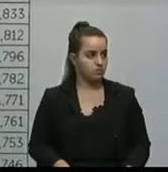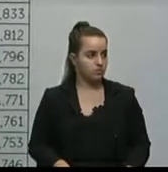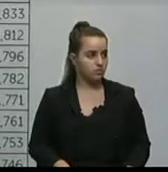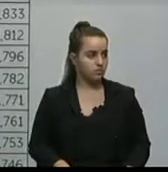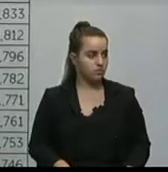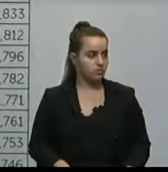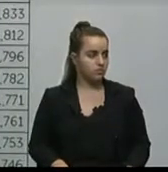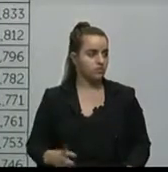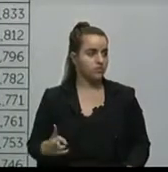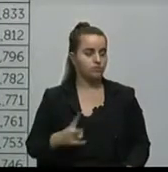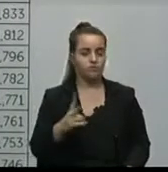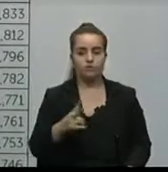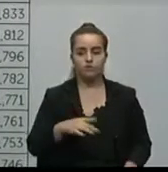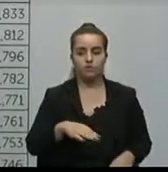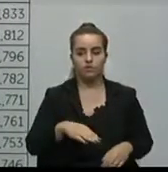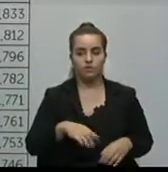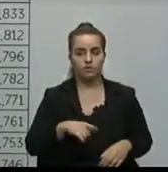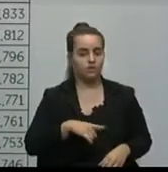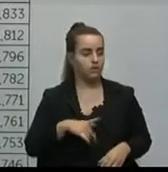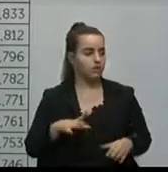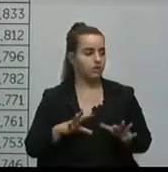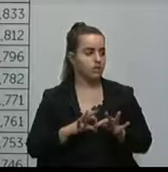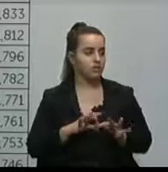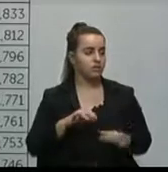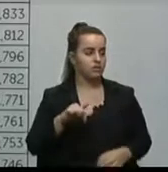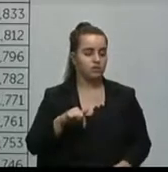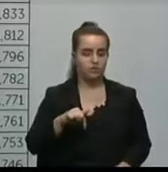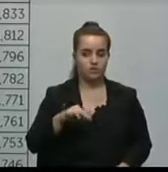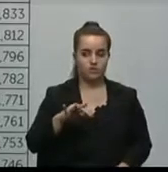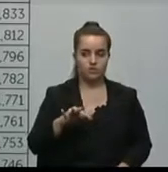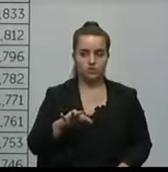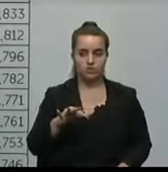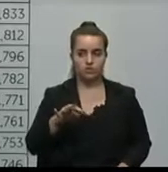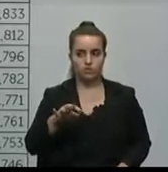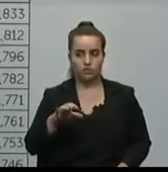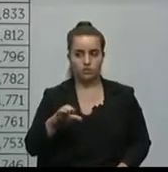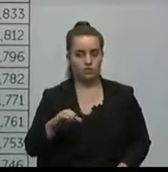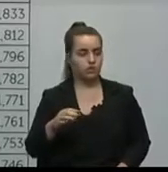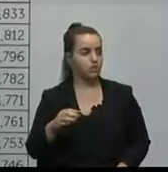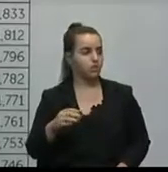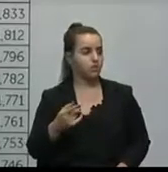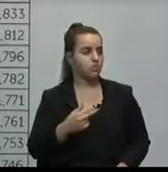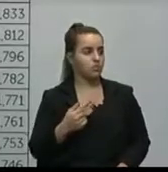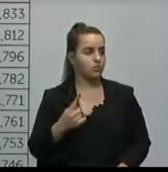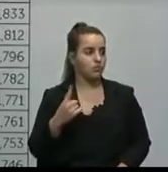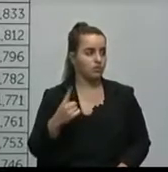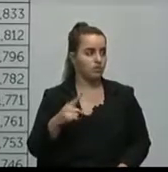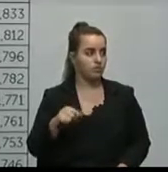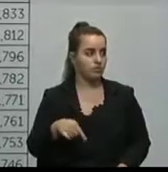que o valor que mais se aproxima de TC igual a 1,64 é